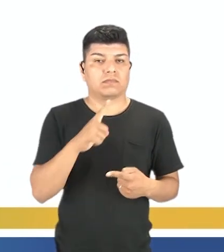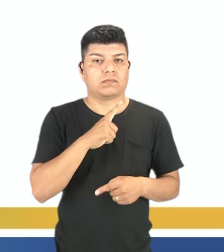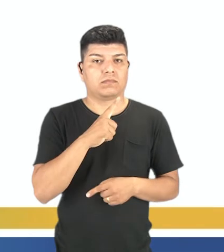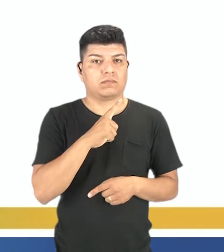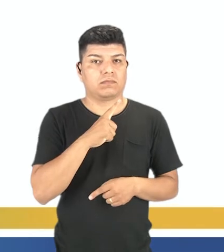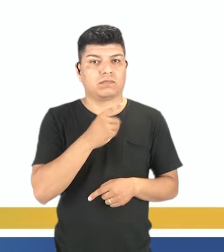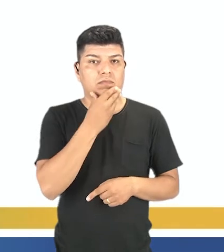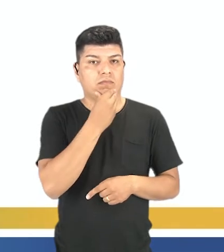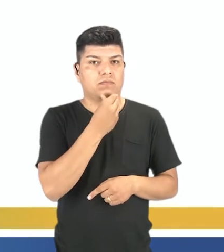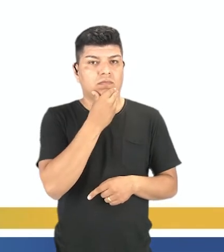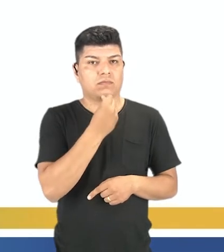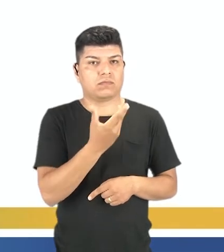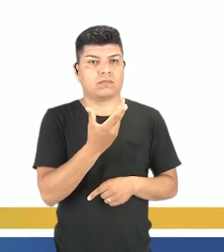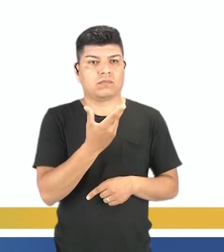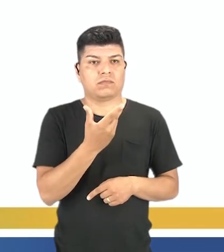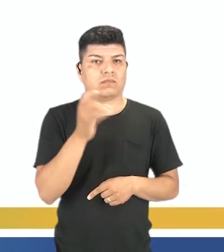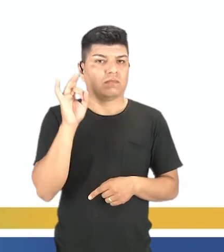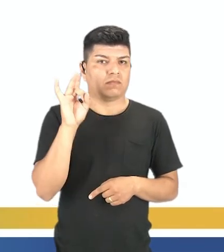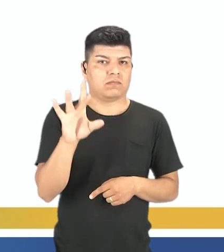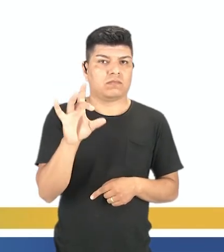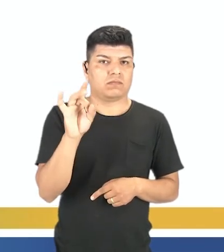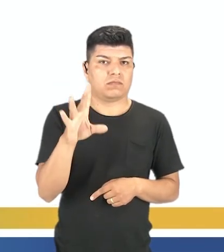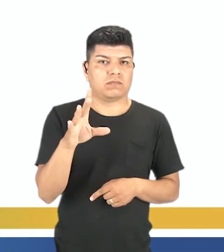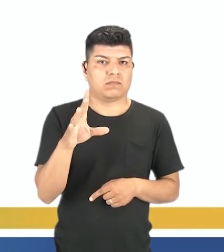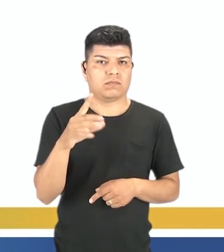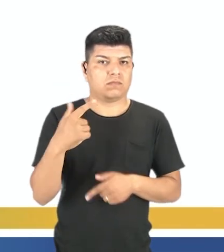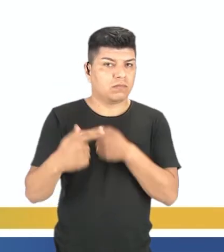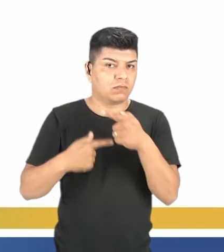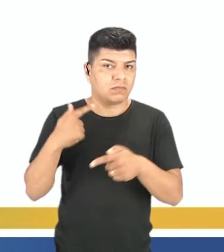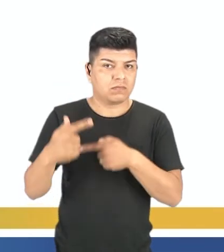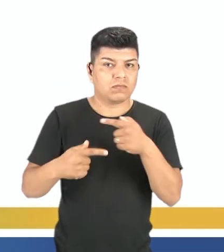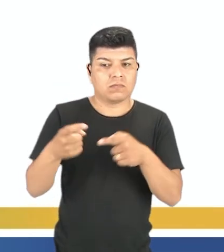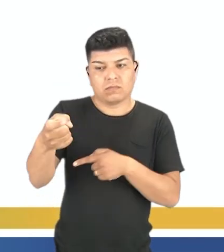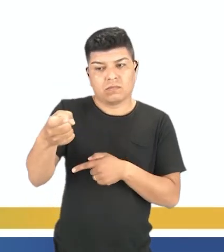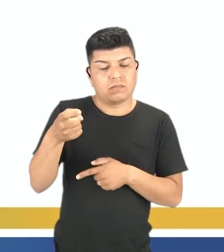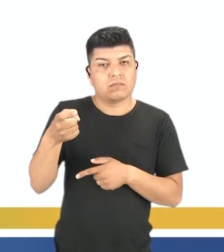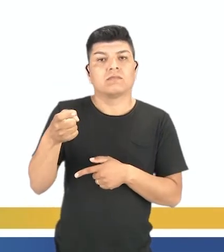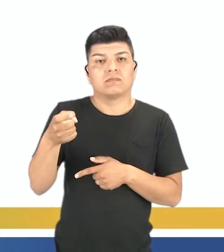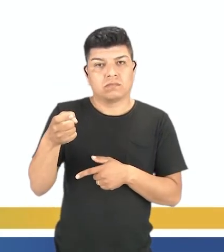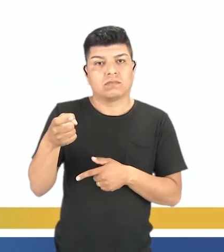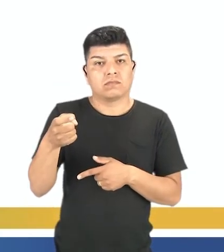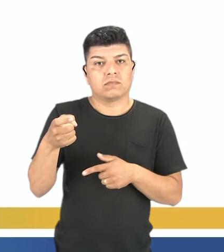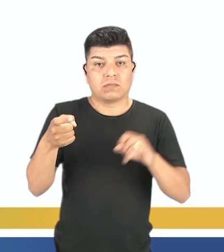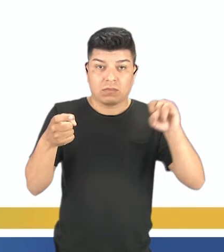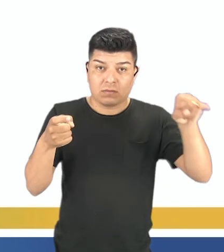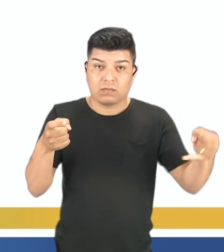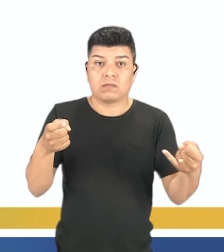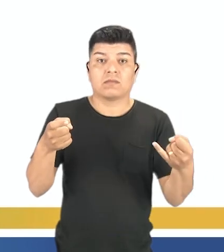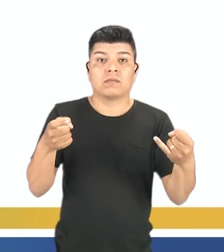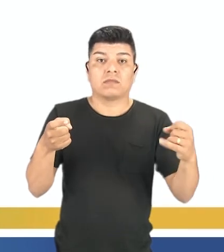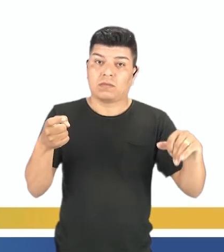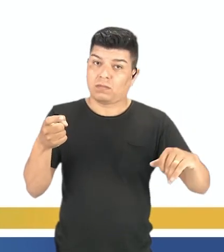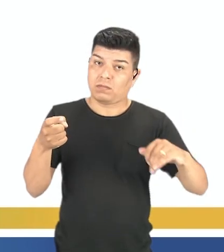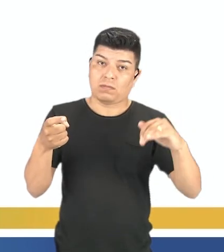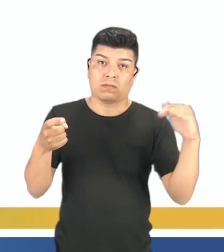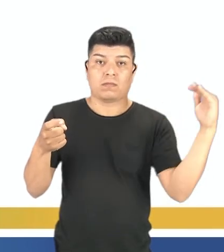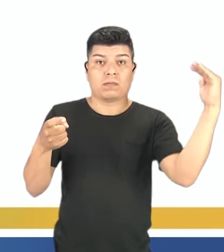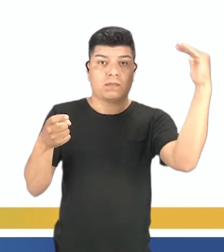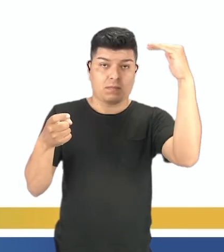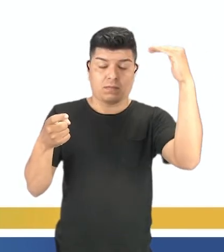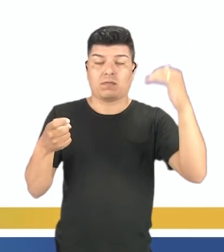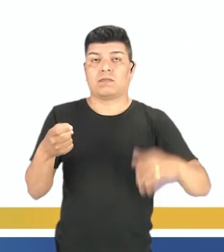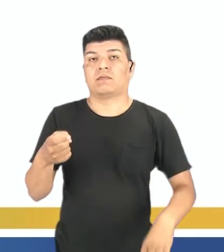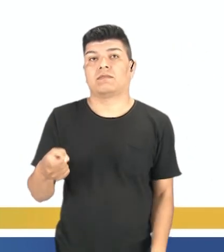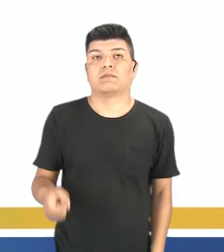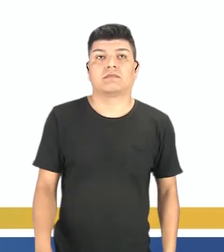eu tenho o homem, como ele só vai herdar um X da mulher recessiva, então a chance dele ter é maior.